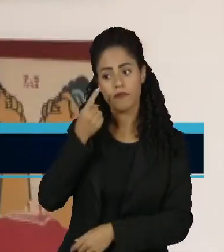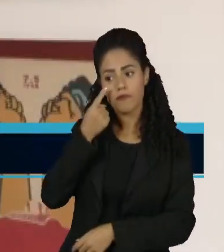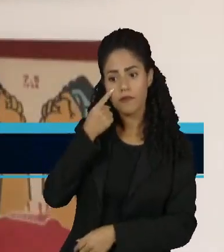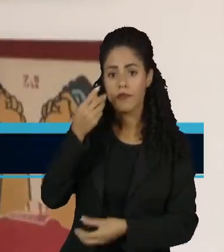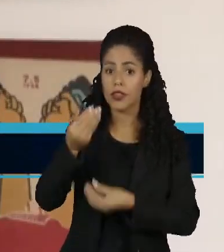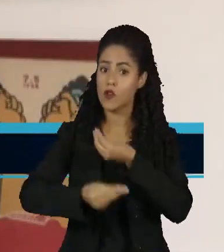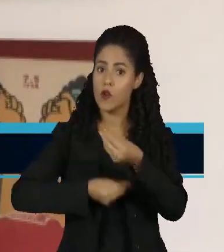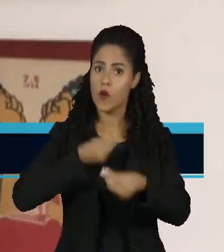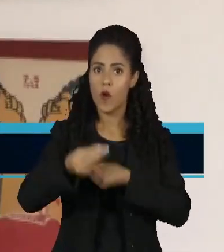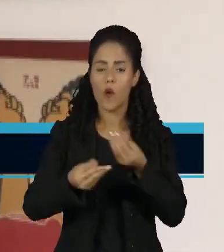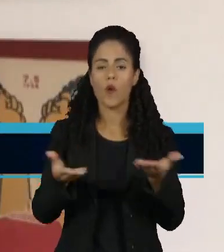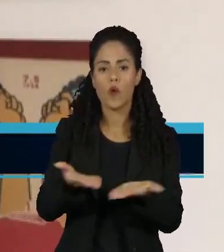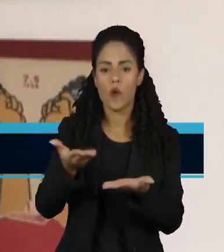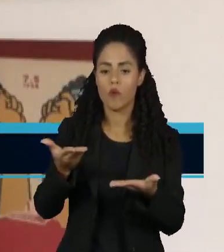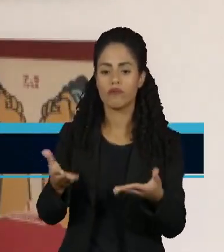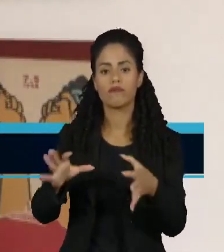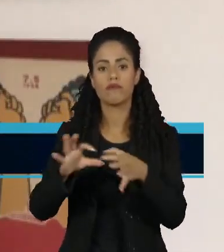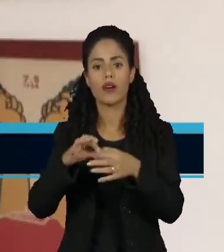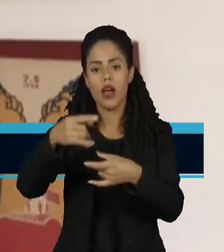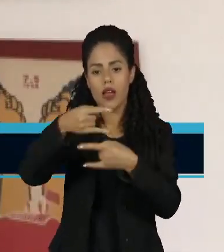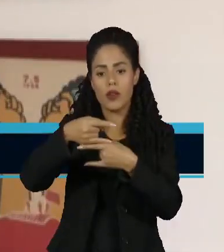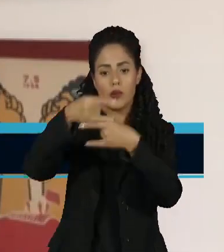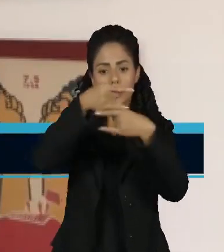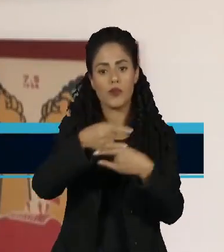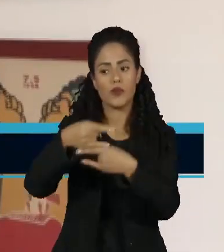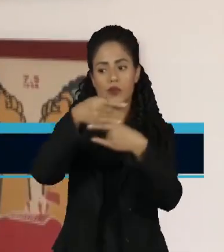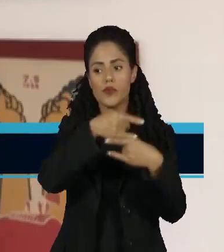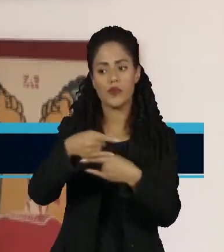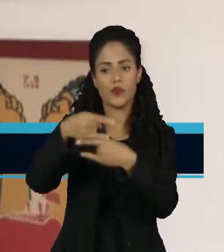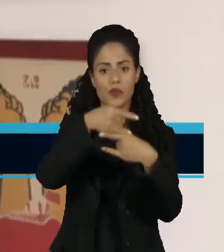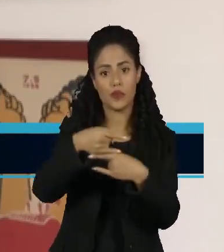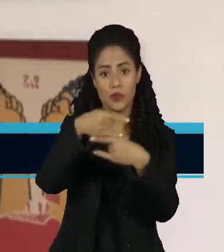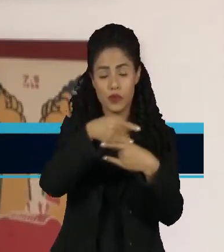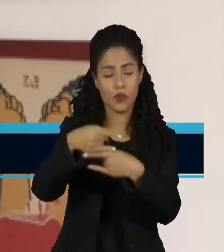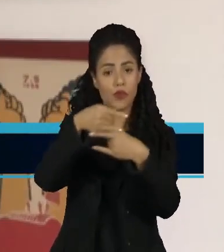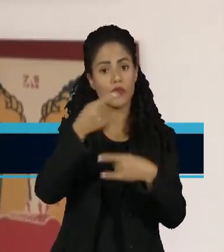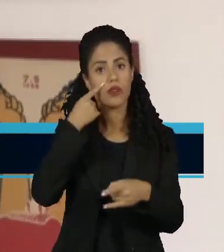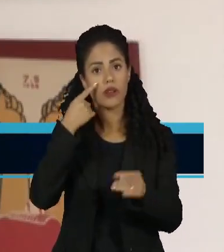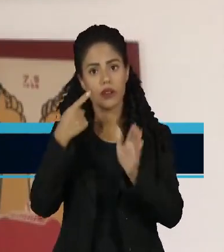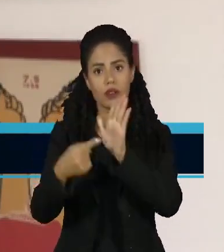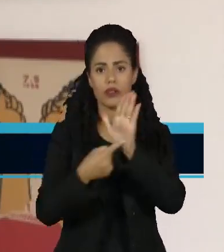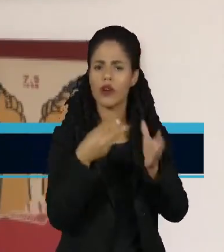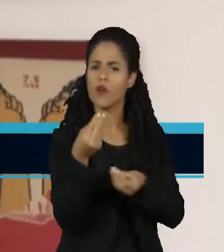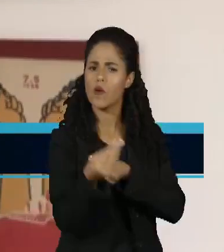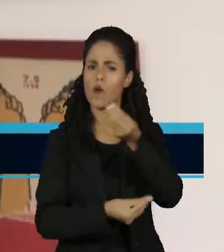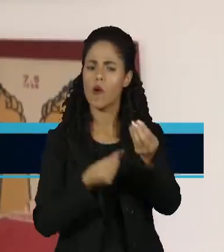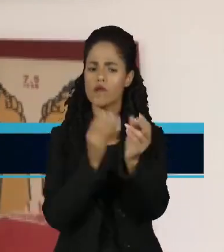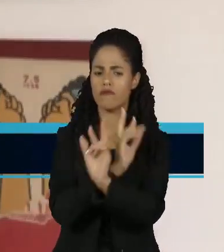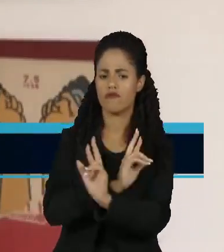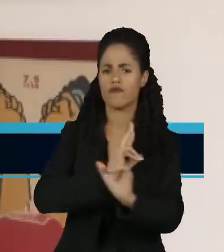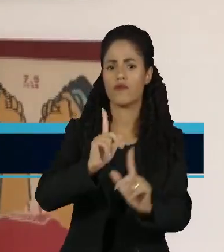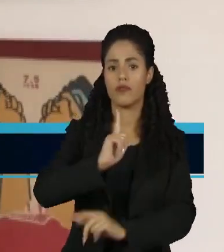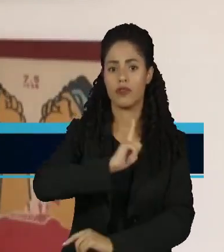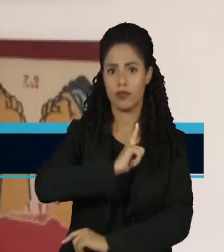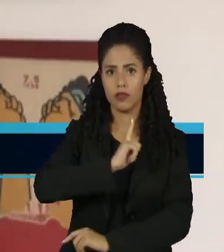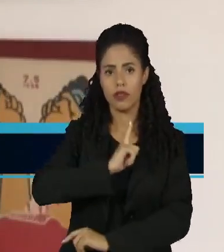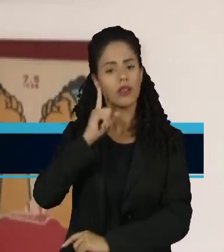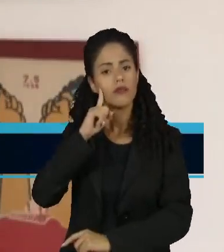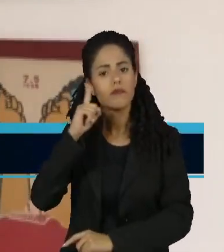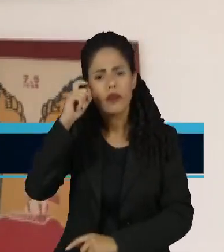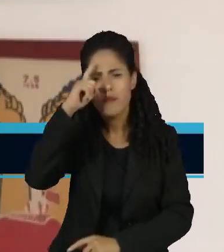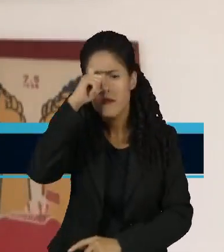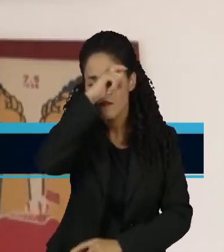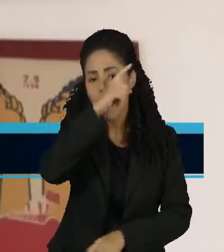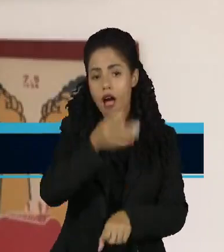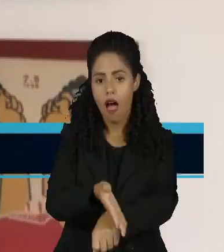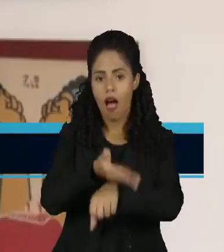blocos se reuniram por videoconferência e concluíram que não haverá como superar as diferenças que ainda existem antes